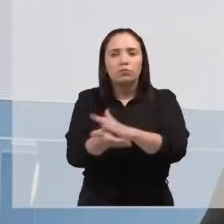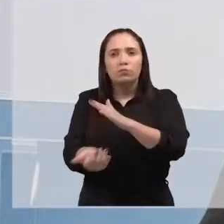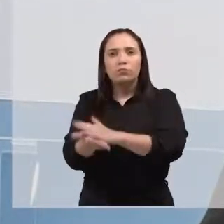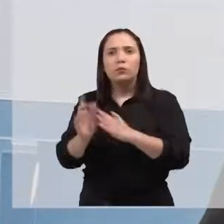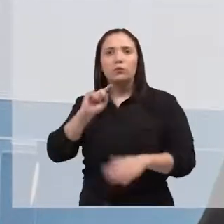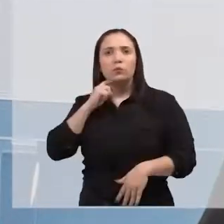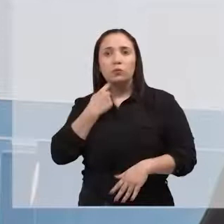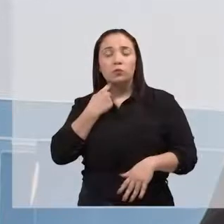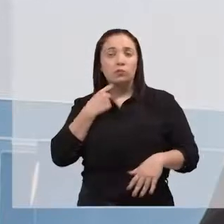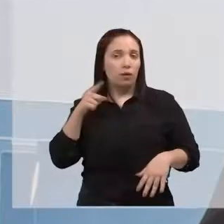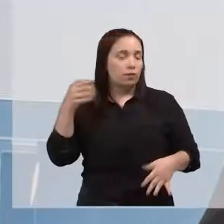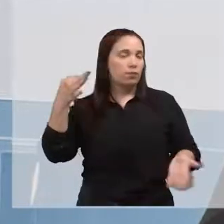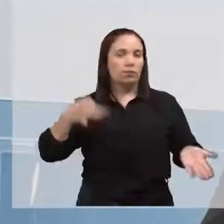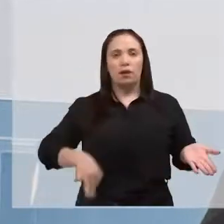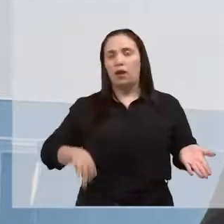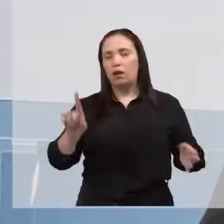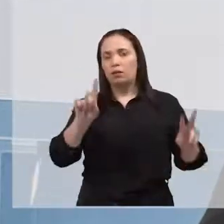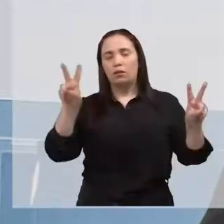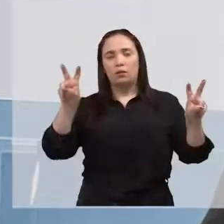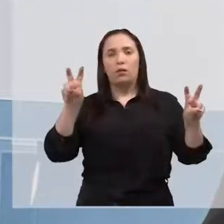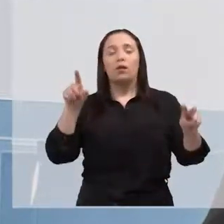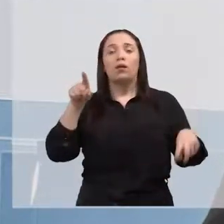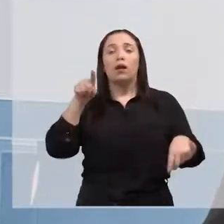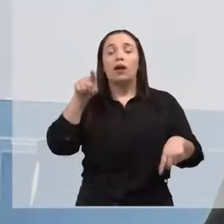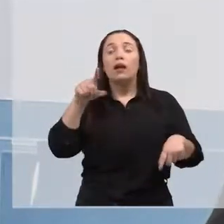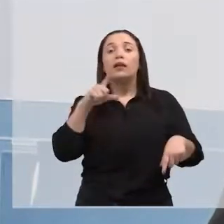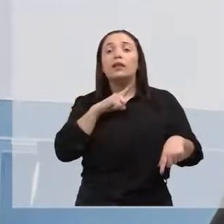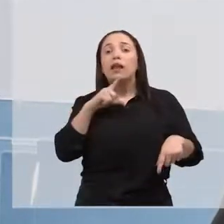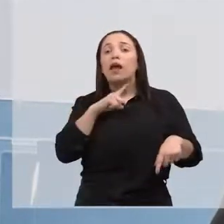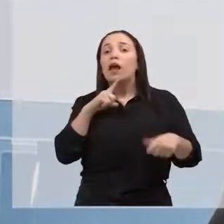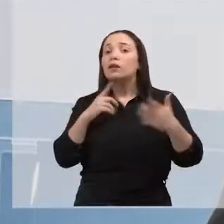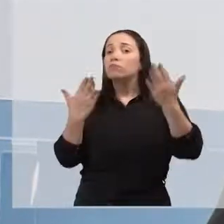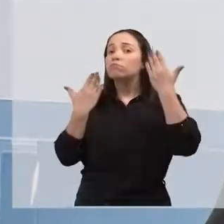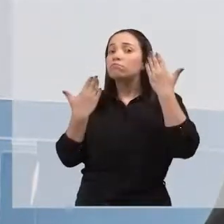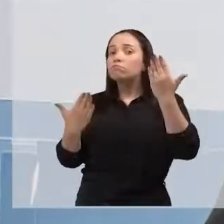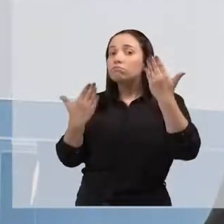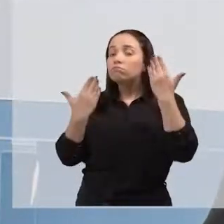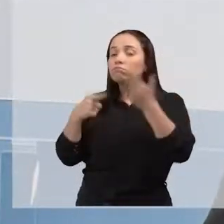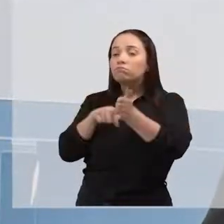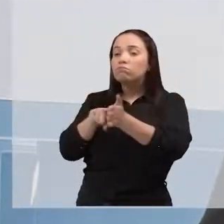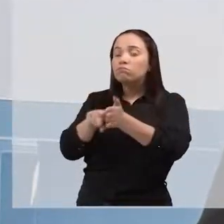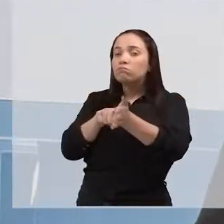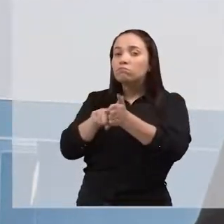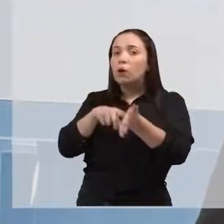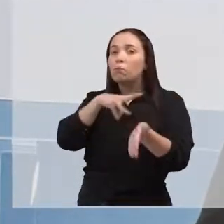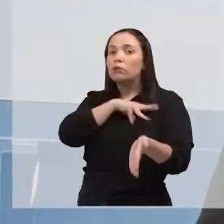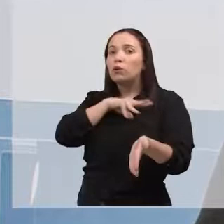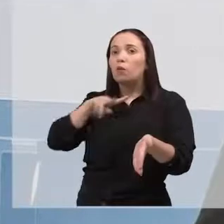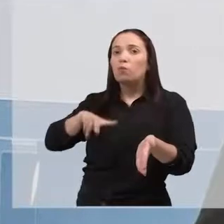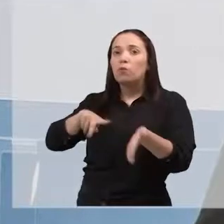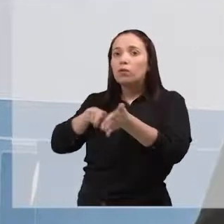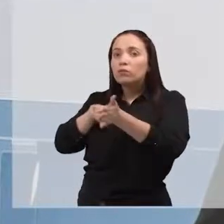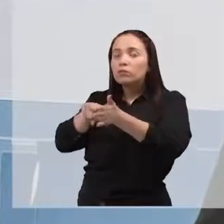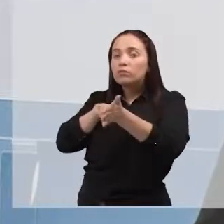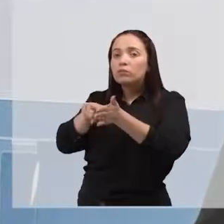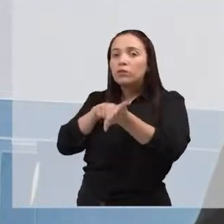manchete correta seria: delegado é afastado por suspeita de corrupção denunciada pelo Ministério Público.